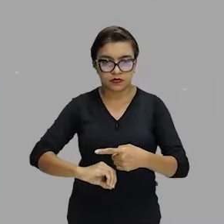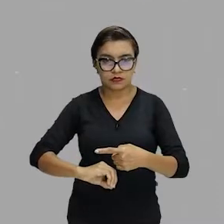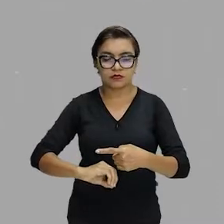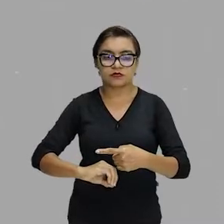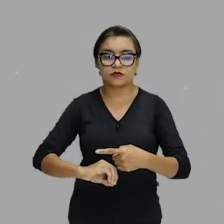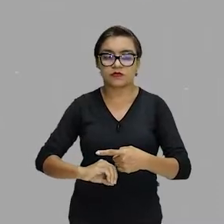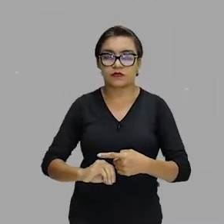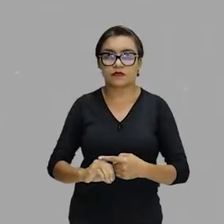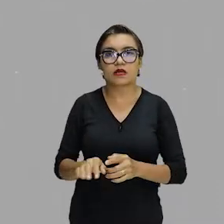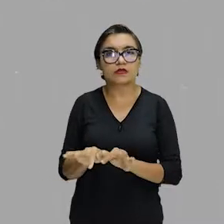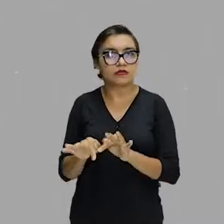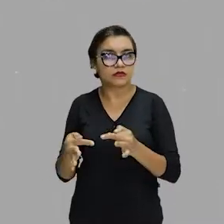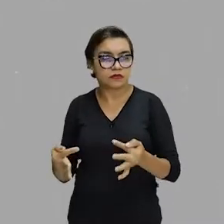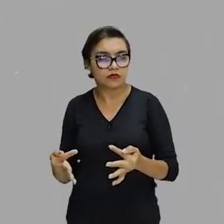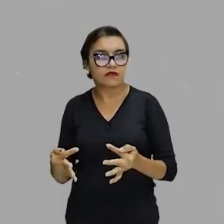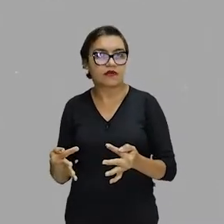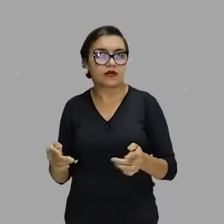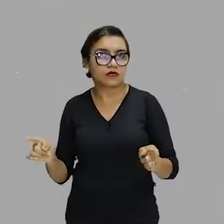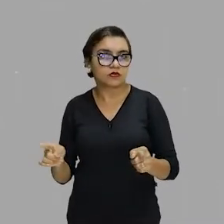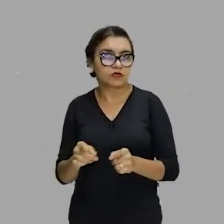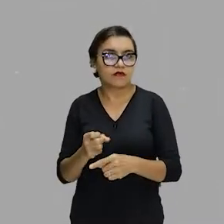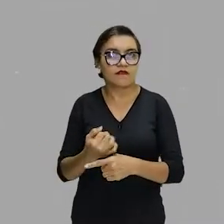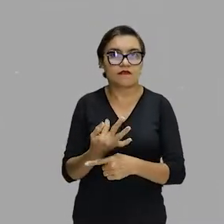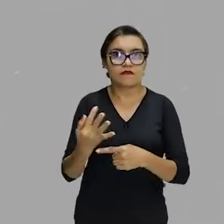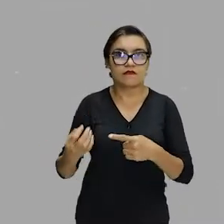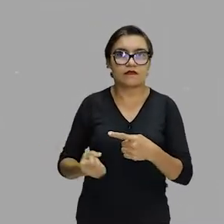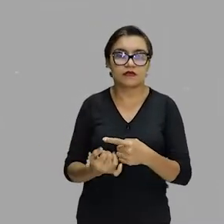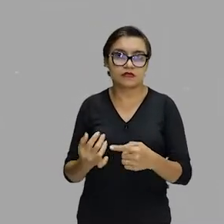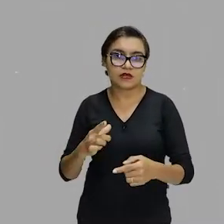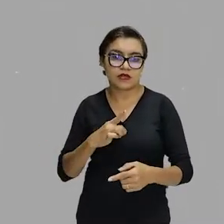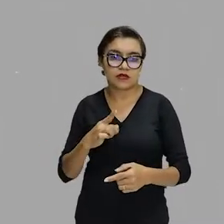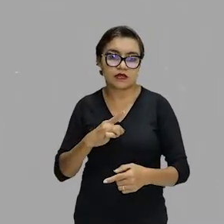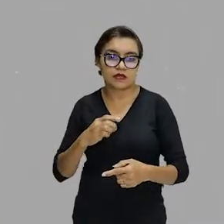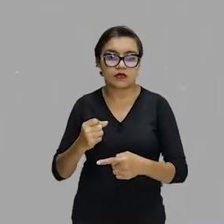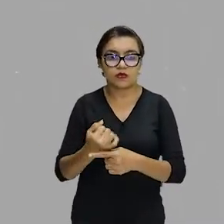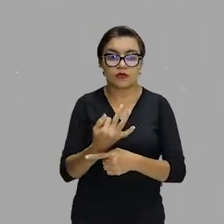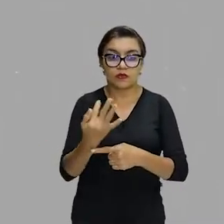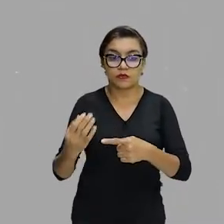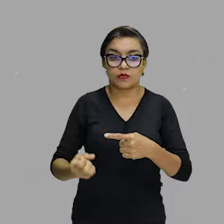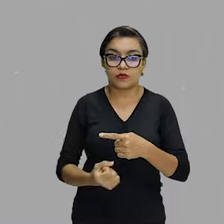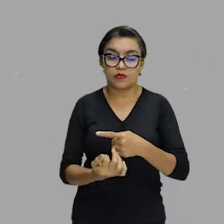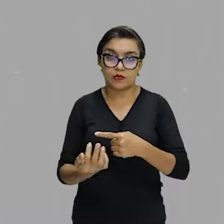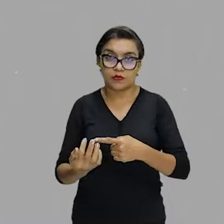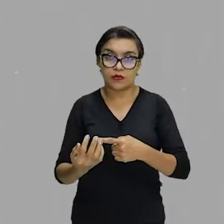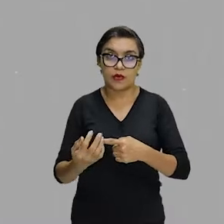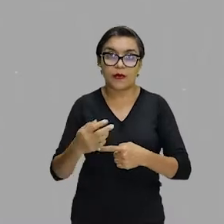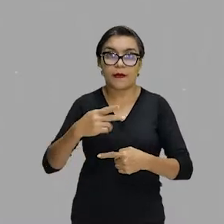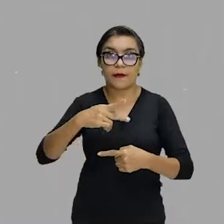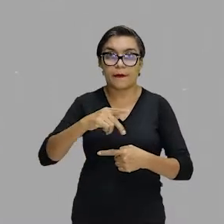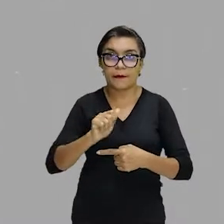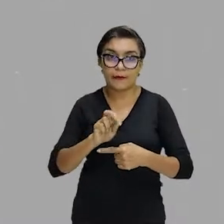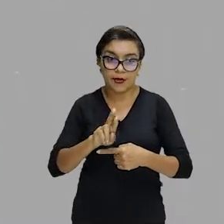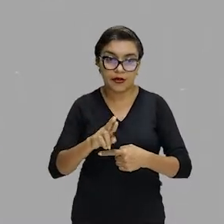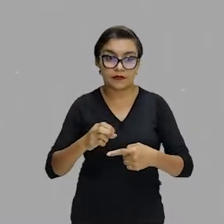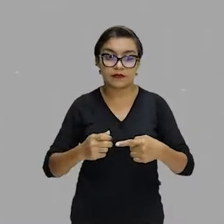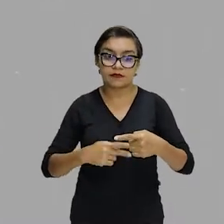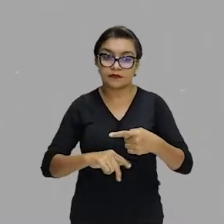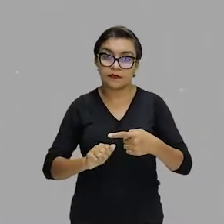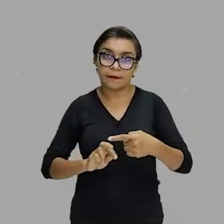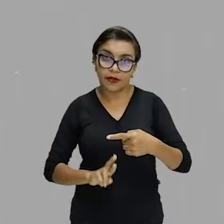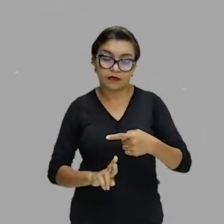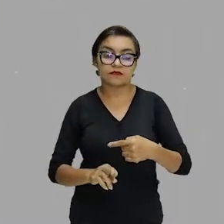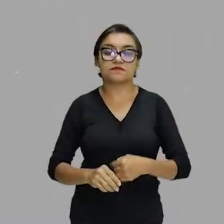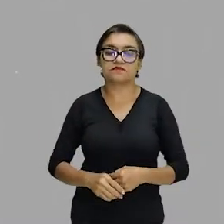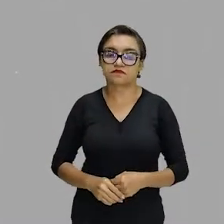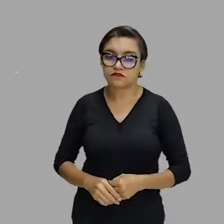possível simplificar essa fração, reduzir. Por quê? Porque eu tenho no numerador e no denominador números pares. Então, eu faço